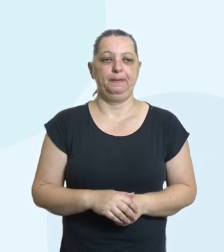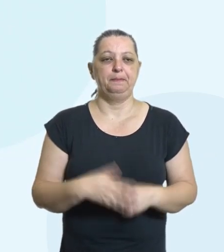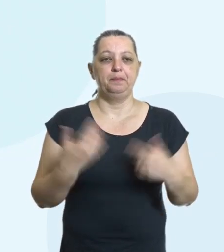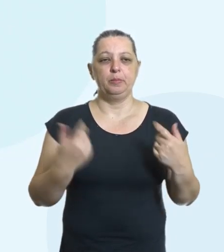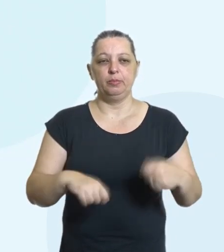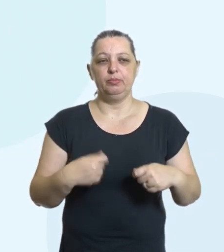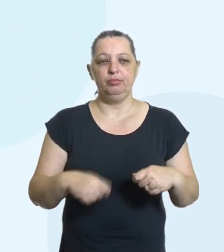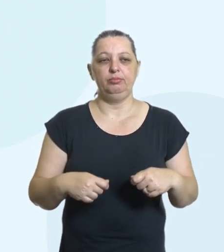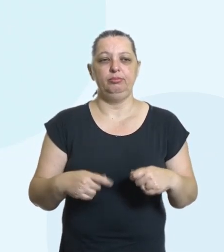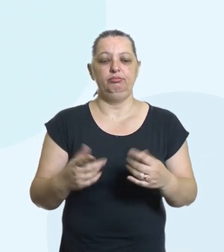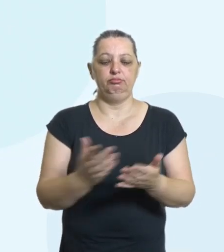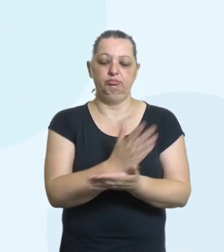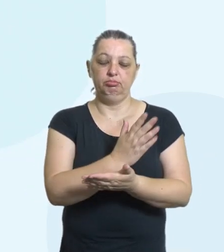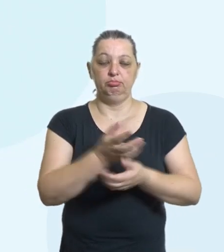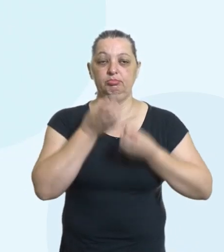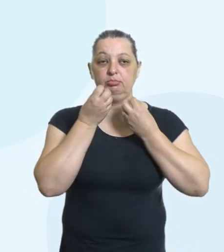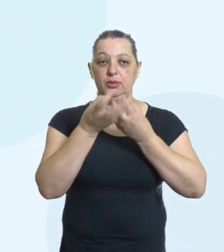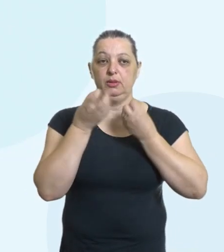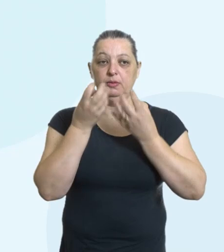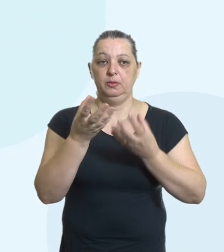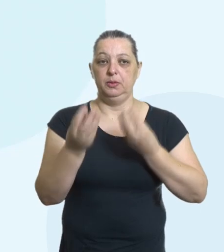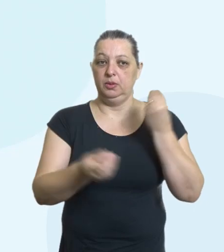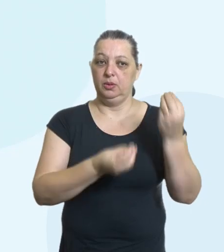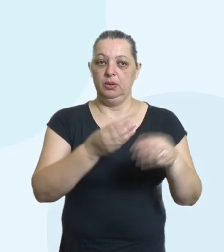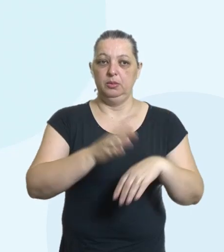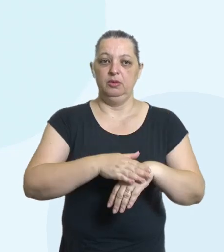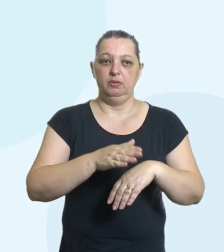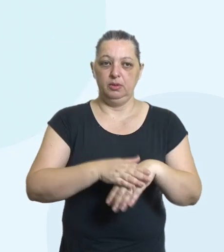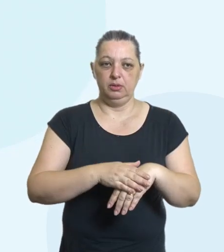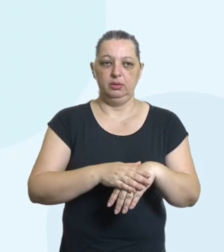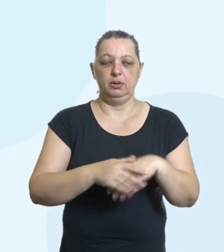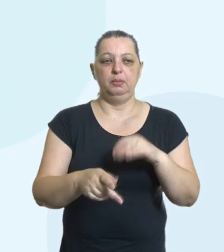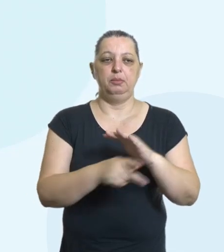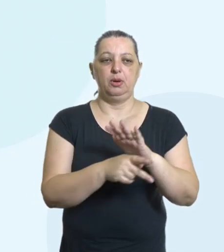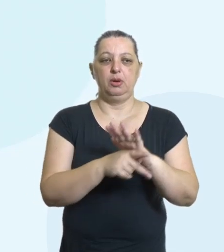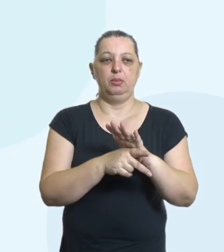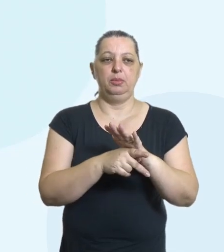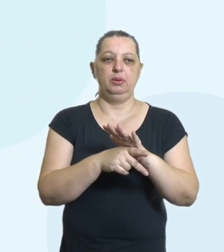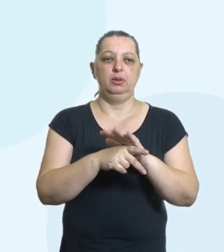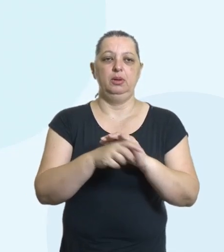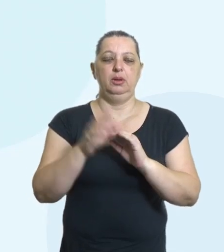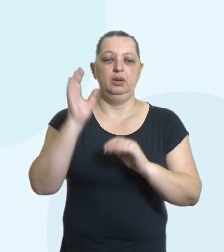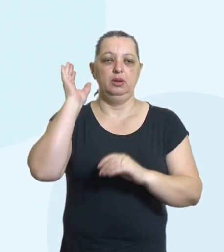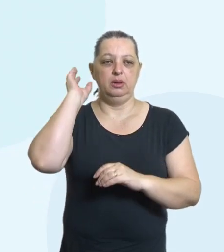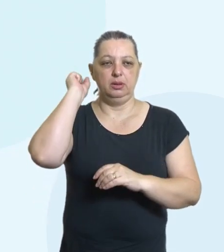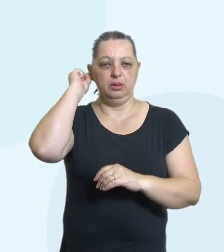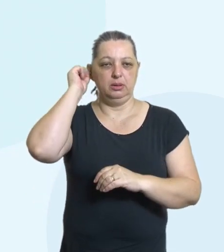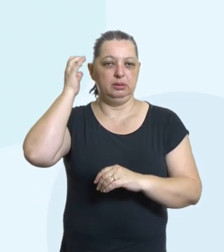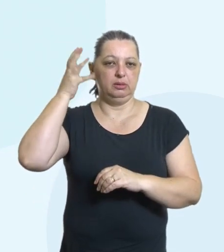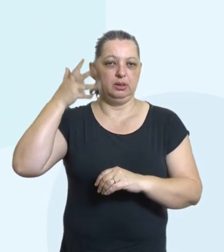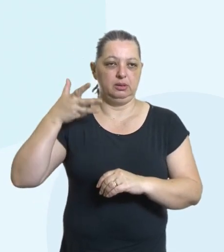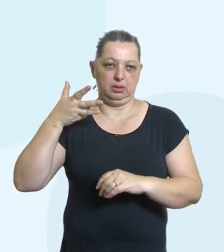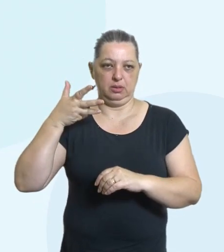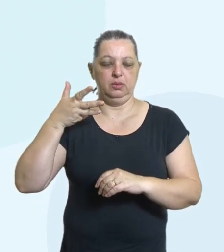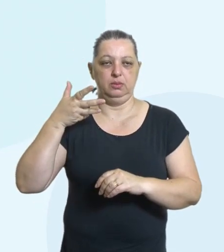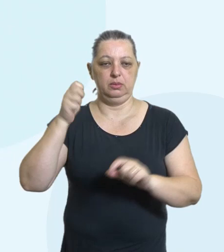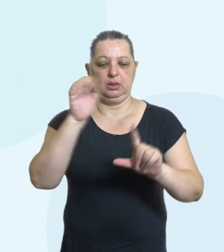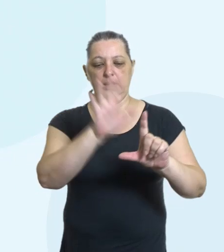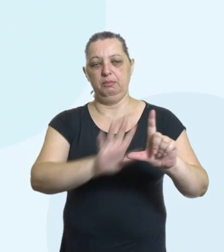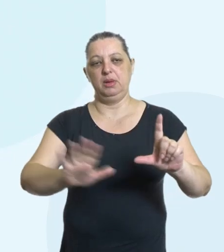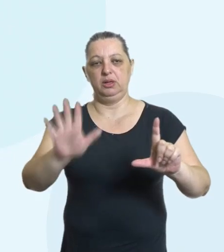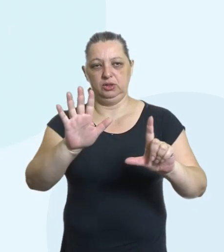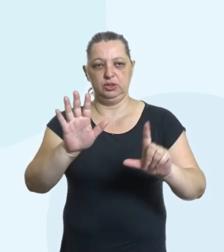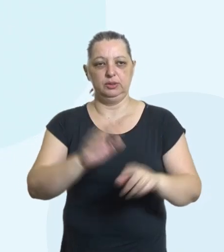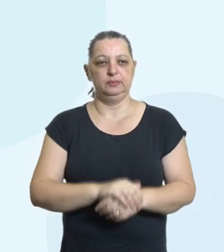de algumas informações sobre como fazer descrição de imagens e figuras para os seus alunos. Esse é um assunto